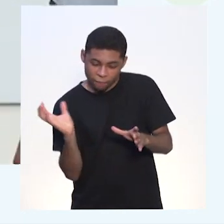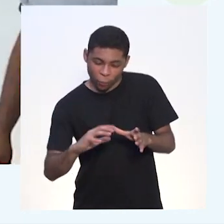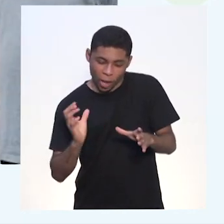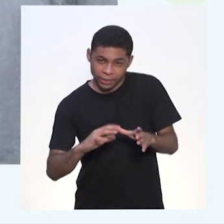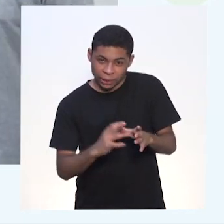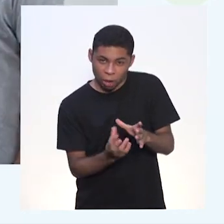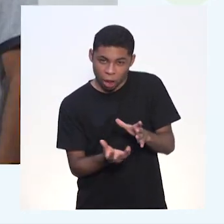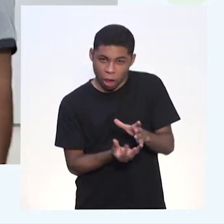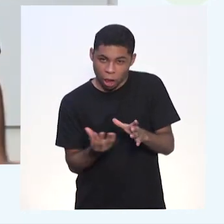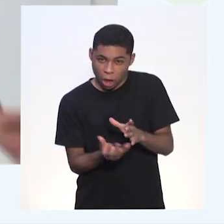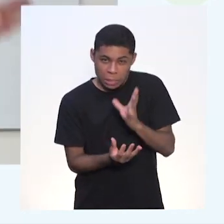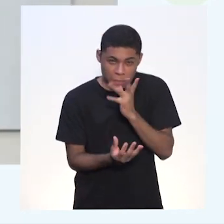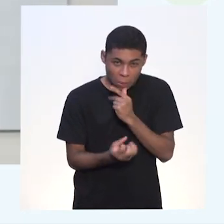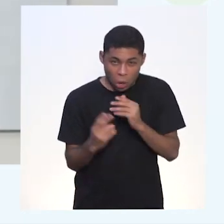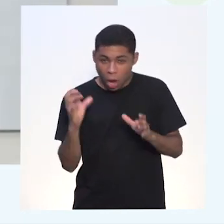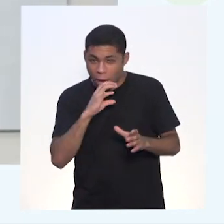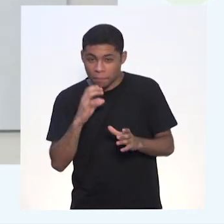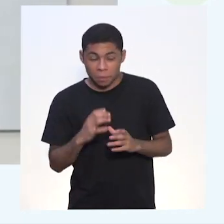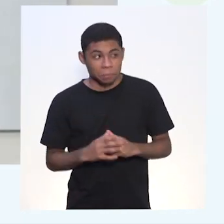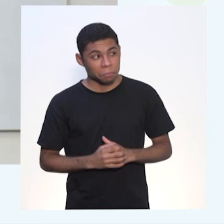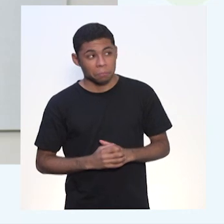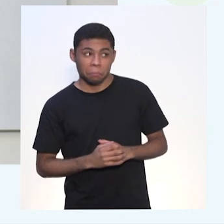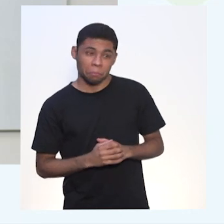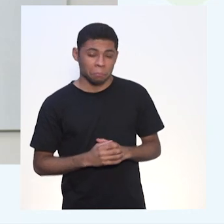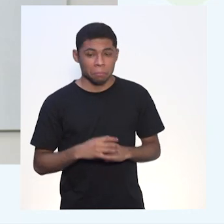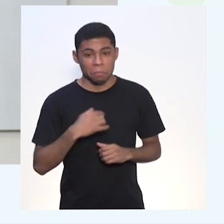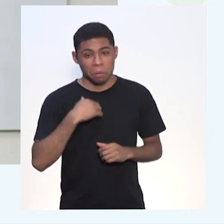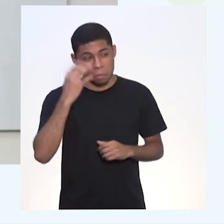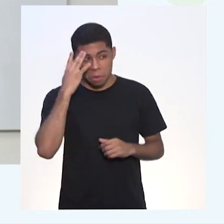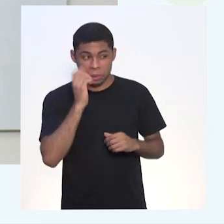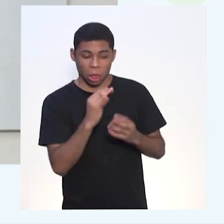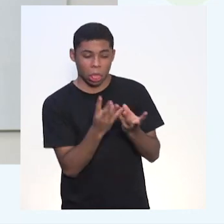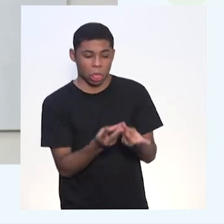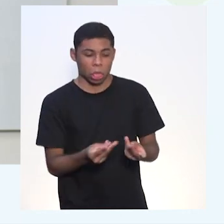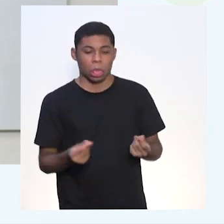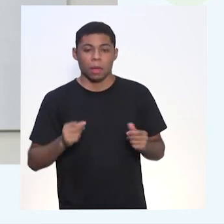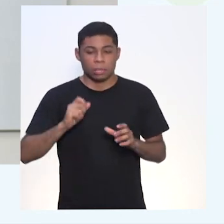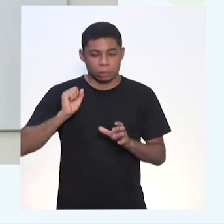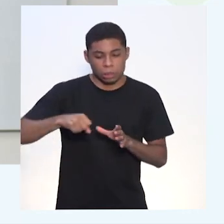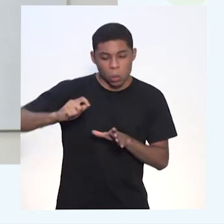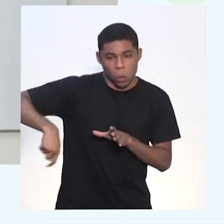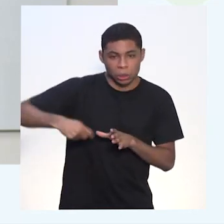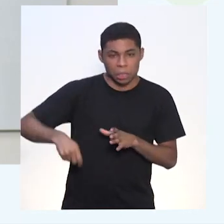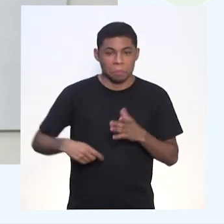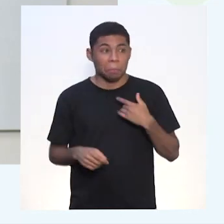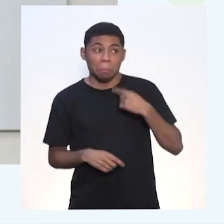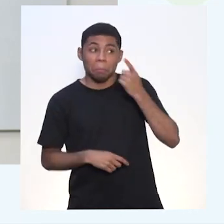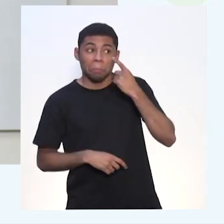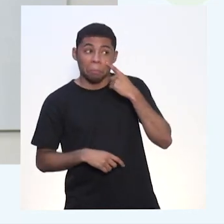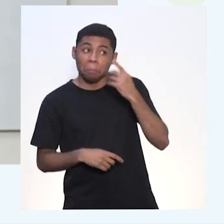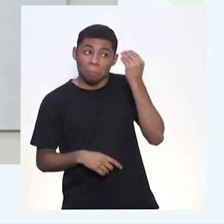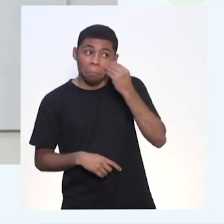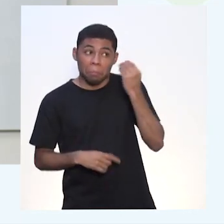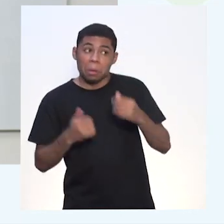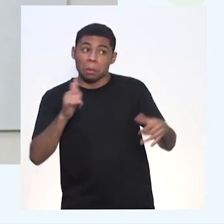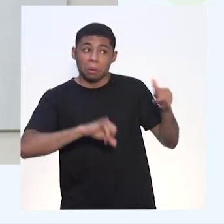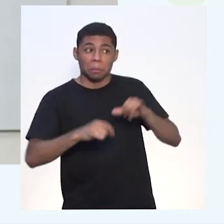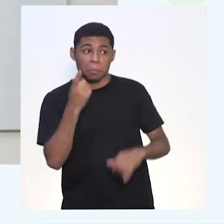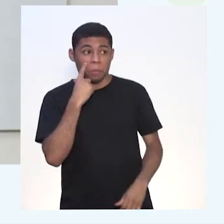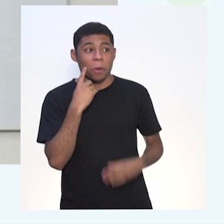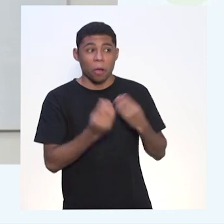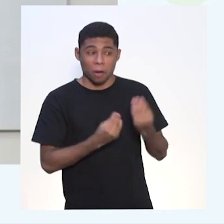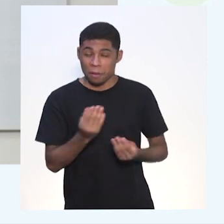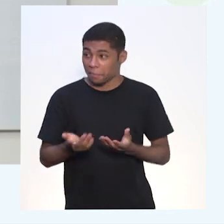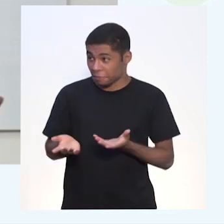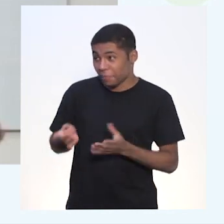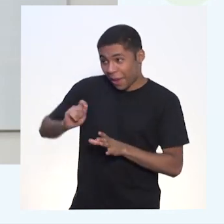das reações? Beleza, eu já vi que para derreter coisas, sim, né? Cozinhar, derreter, né? Bom, agora vamos ver aqui nos experimentos de química para ver, né? Na